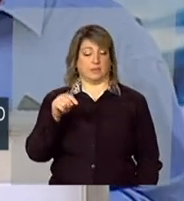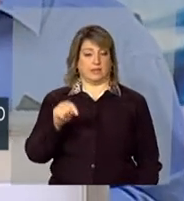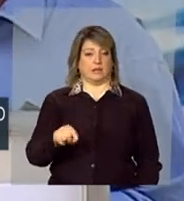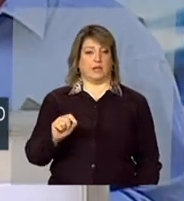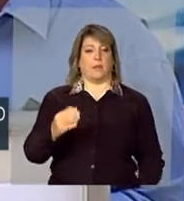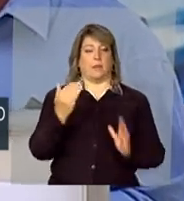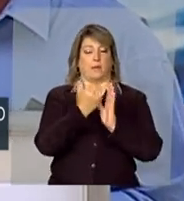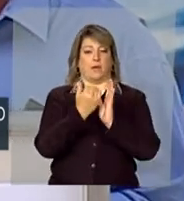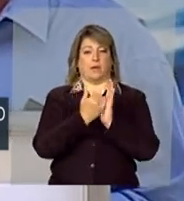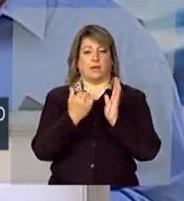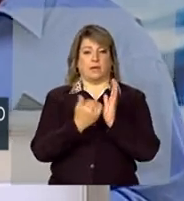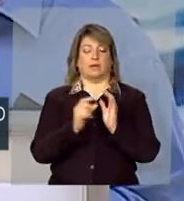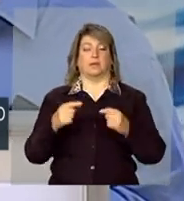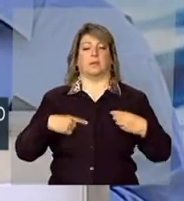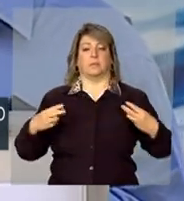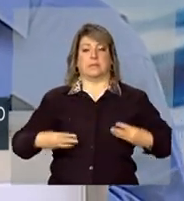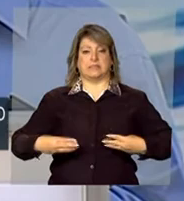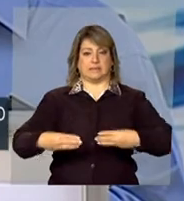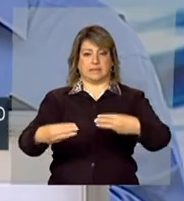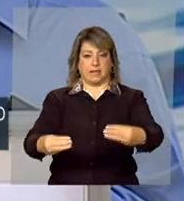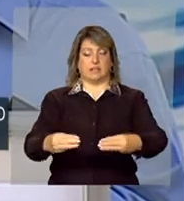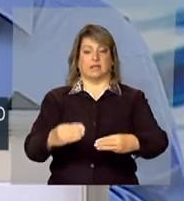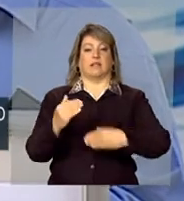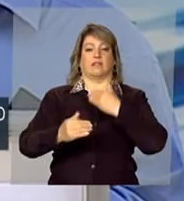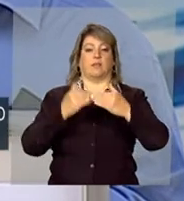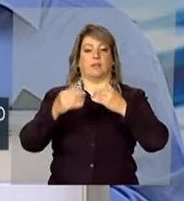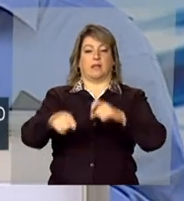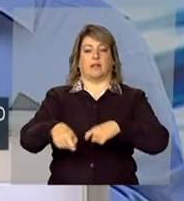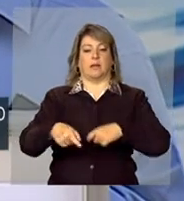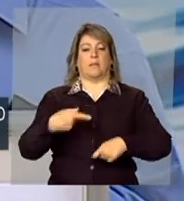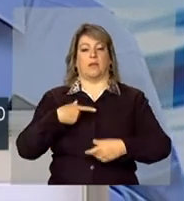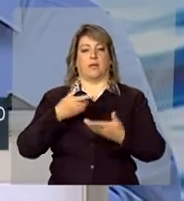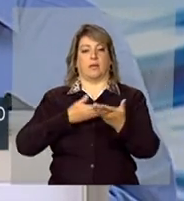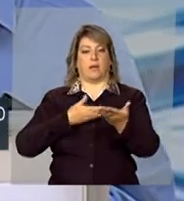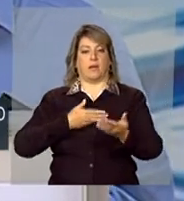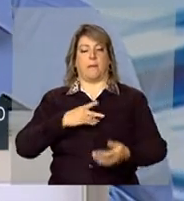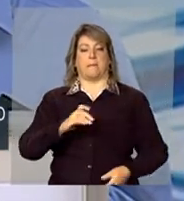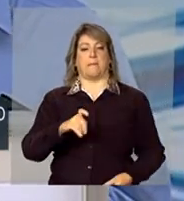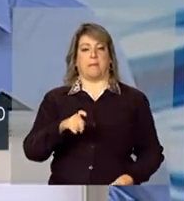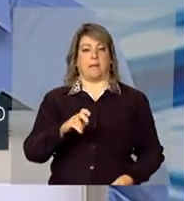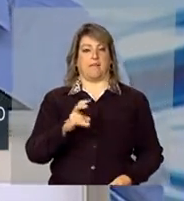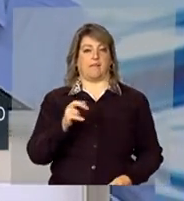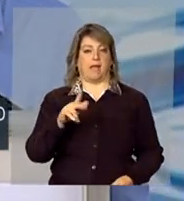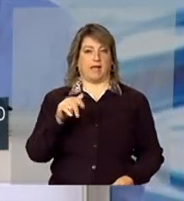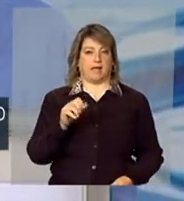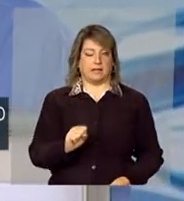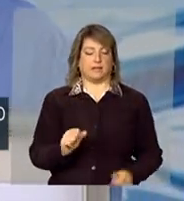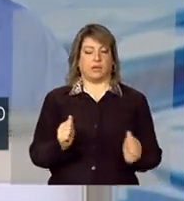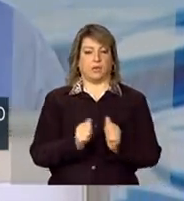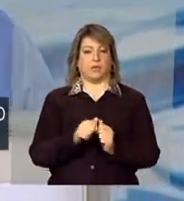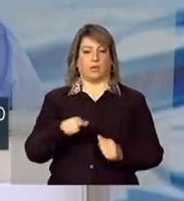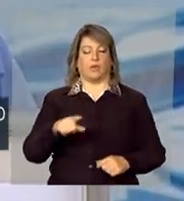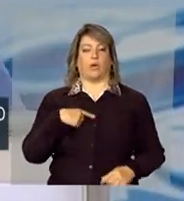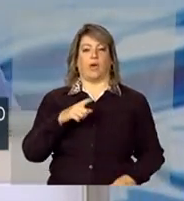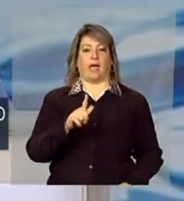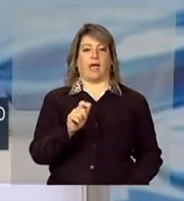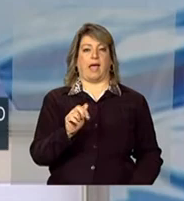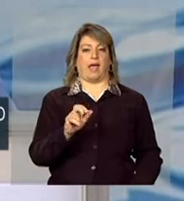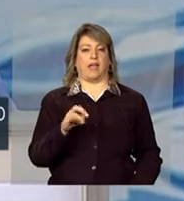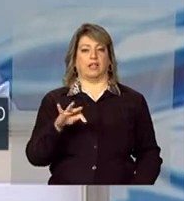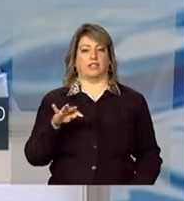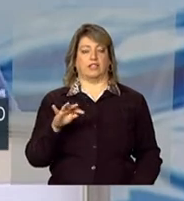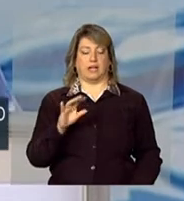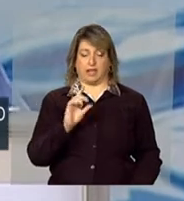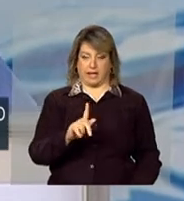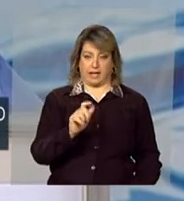Ministério do Desenvolvimento Agrário, do meu amigo, meu colega, o ministro Pepe Vargas, através do Garantia Safra,